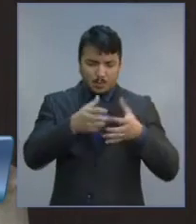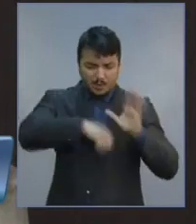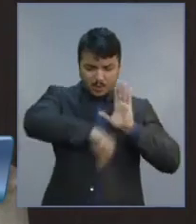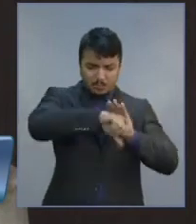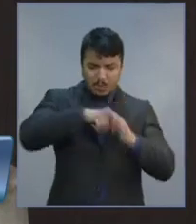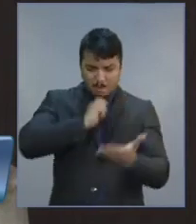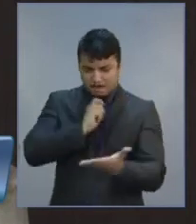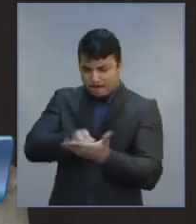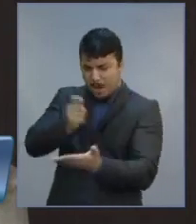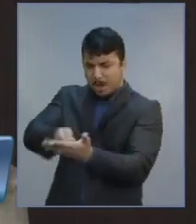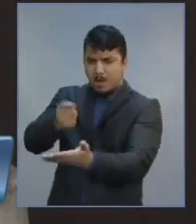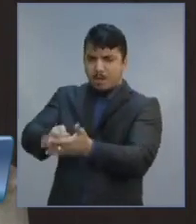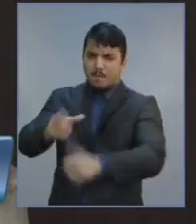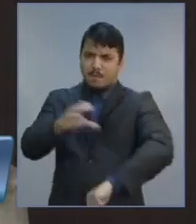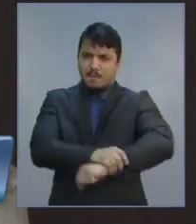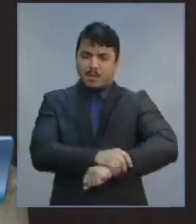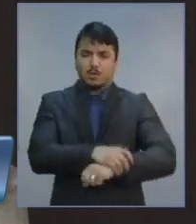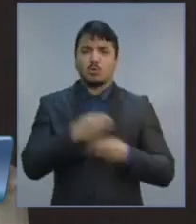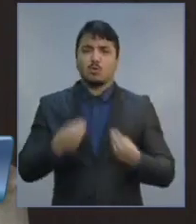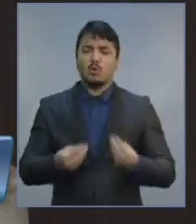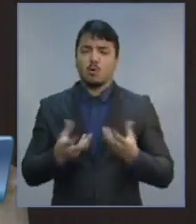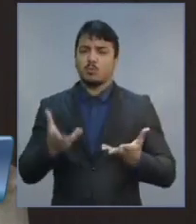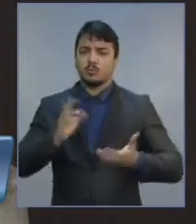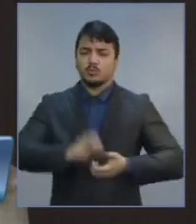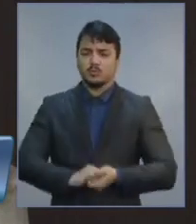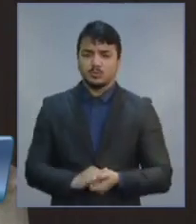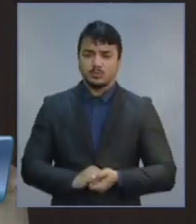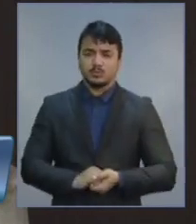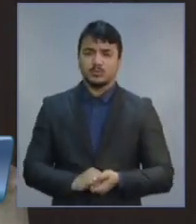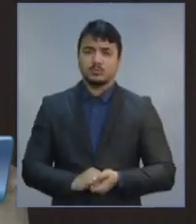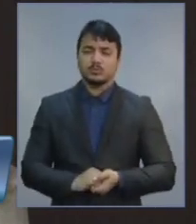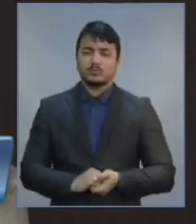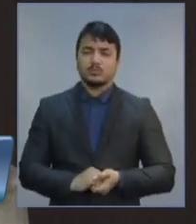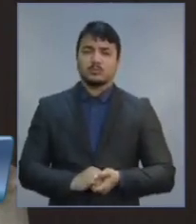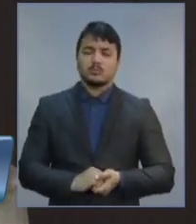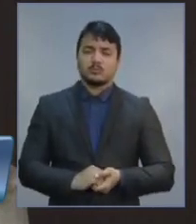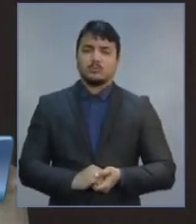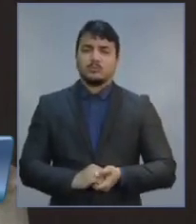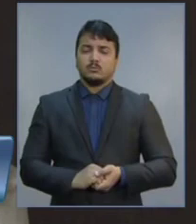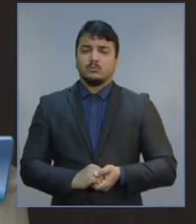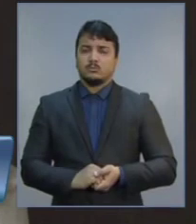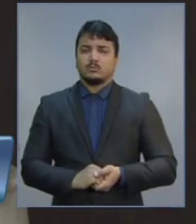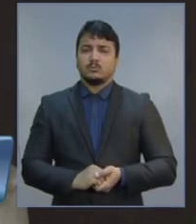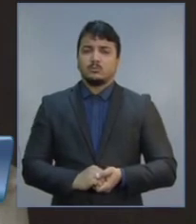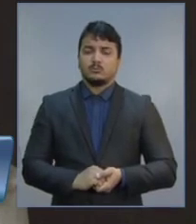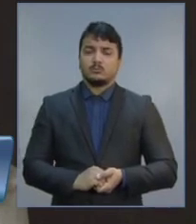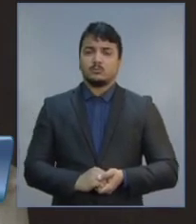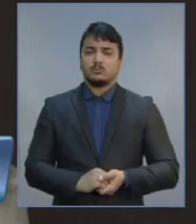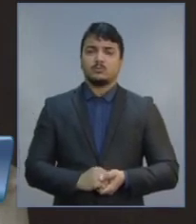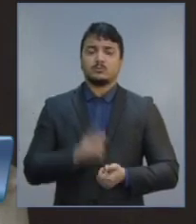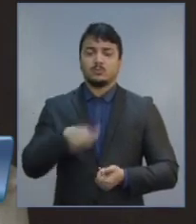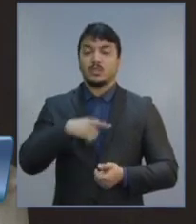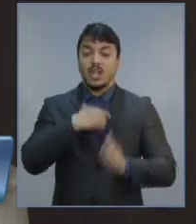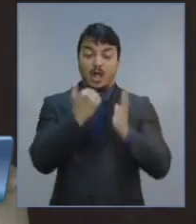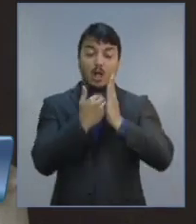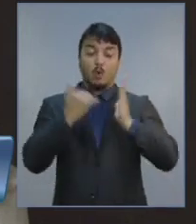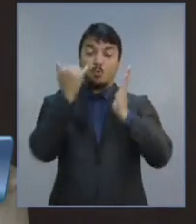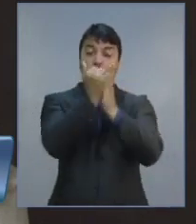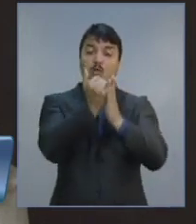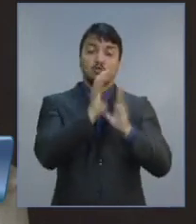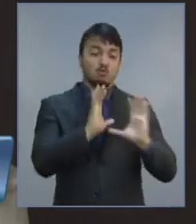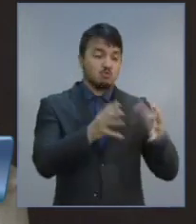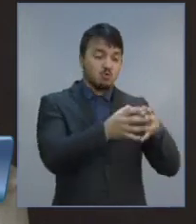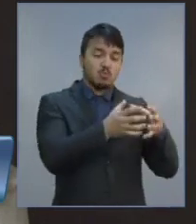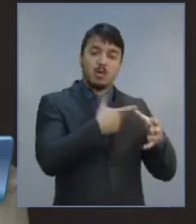acessória, travestida no processo penal e junto à restrição da liberdade. É o aumento